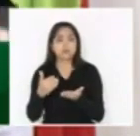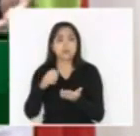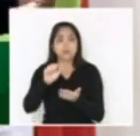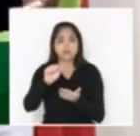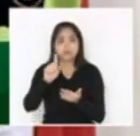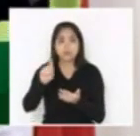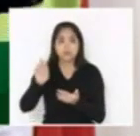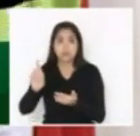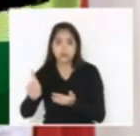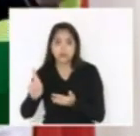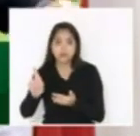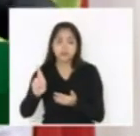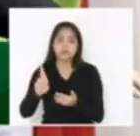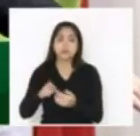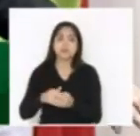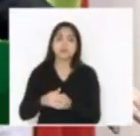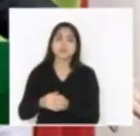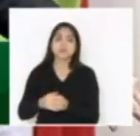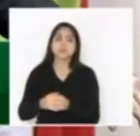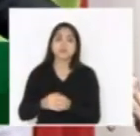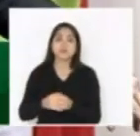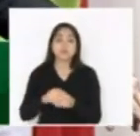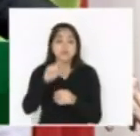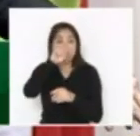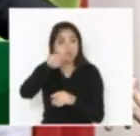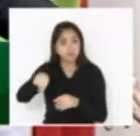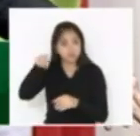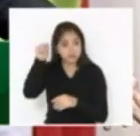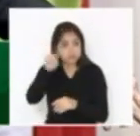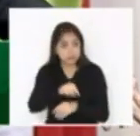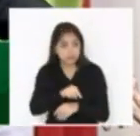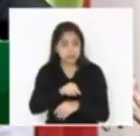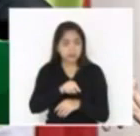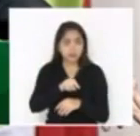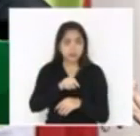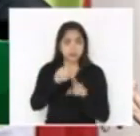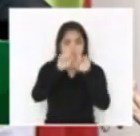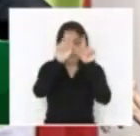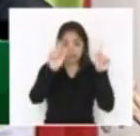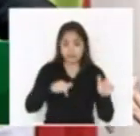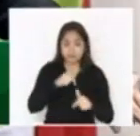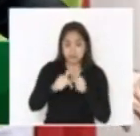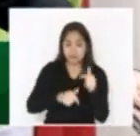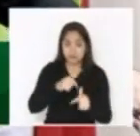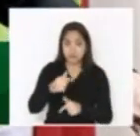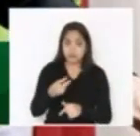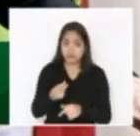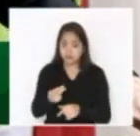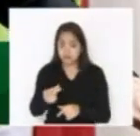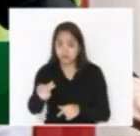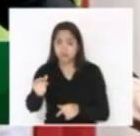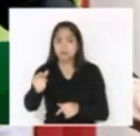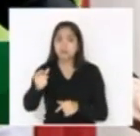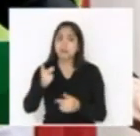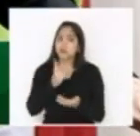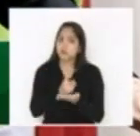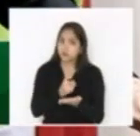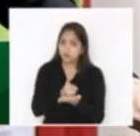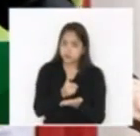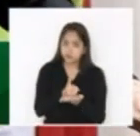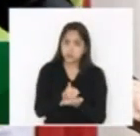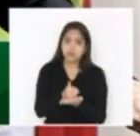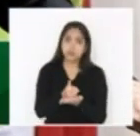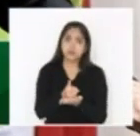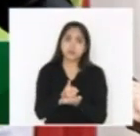Ainda que elas fossem extintas, esse quadro de pessoal efetivo vai continuar.